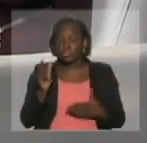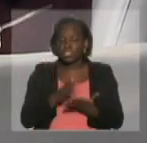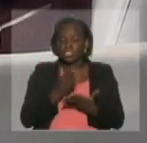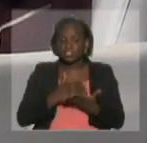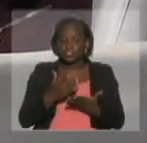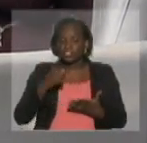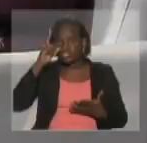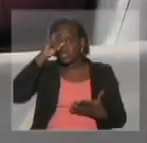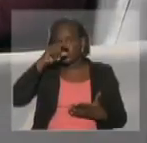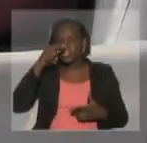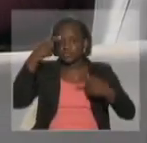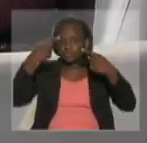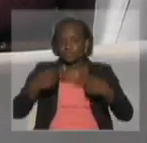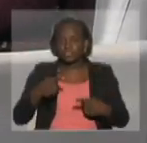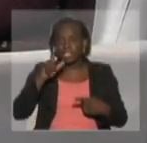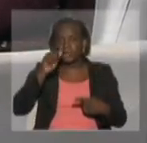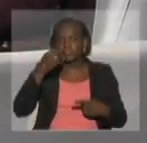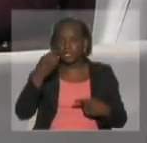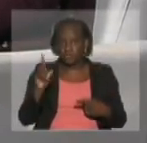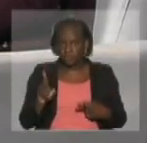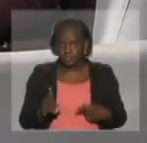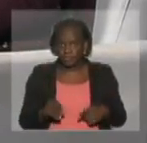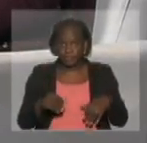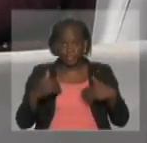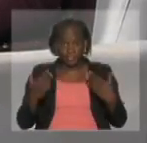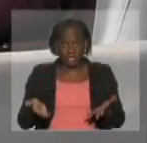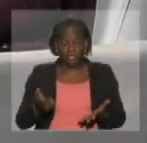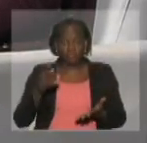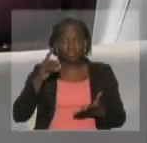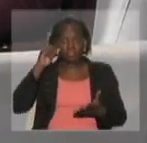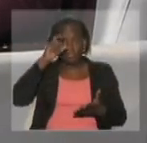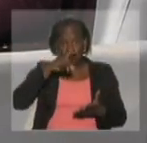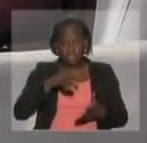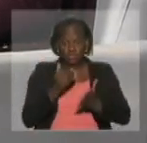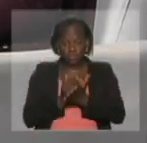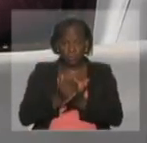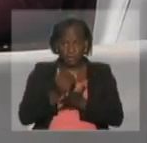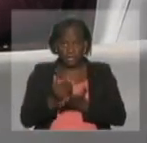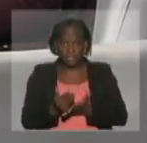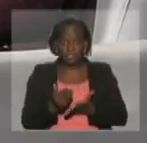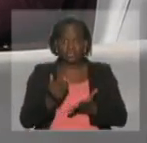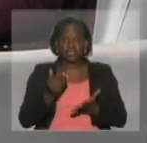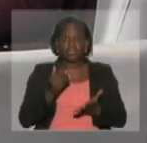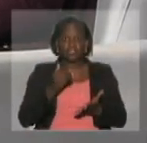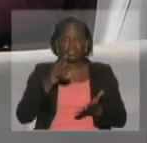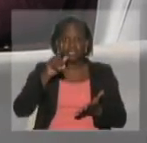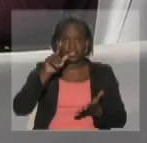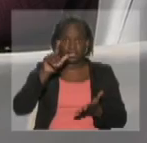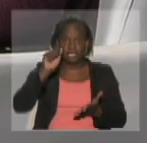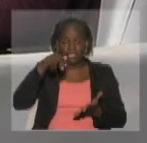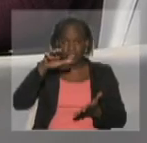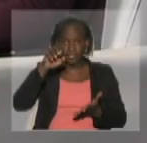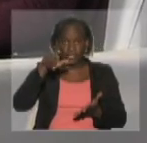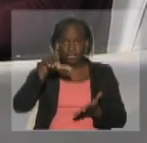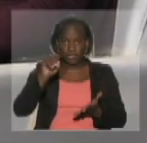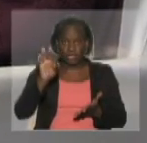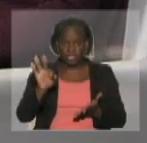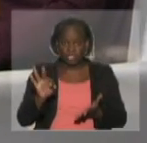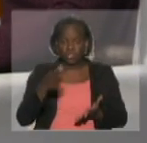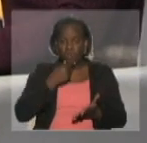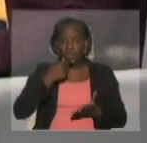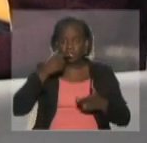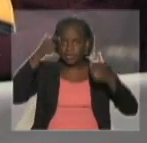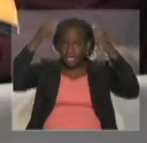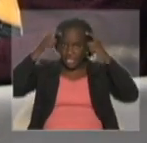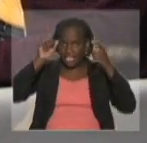aí, do desafio do Lampião. Então, esse desafio aqui, né, que começa com o Lancelot, que é um dos cavaleiros